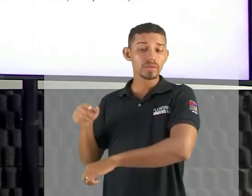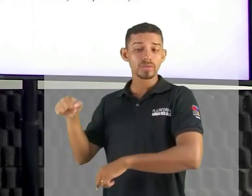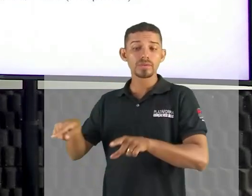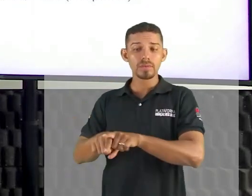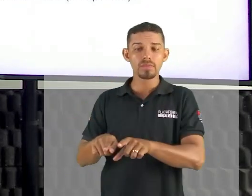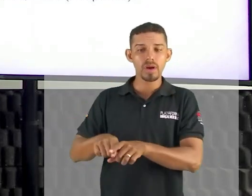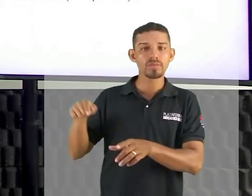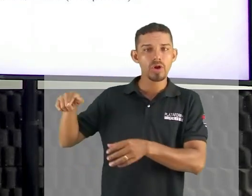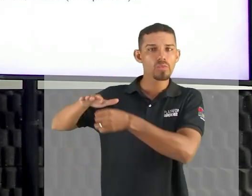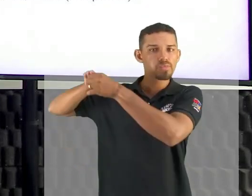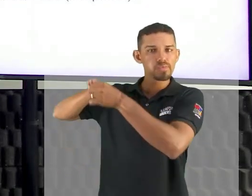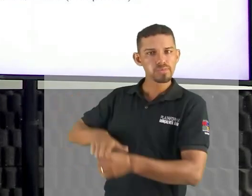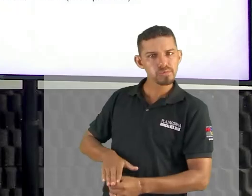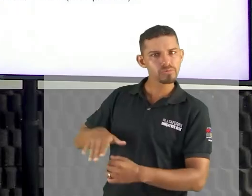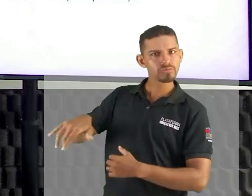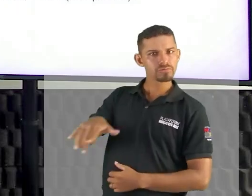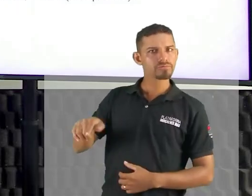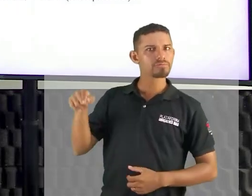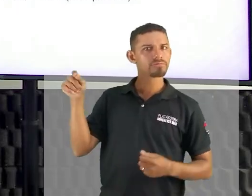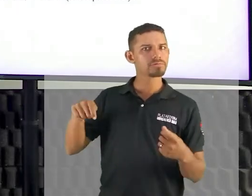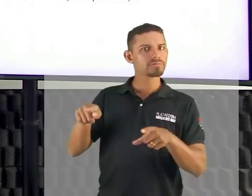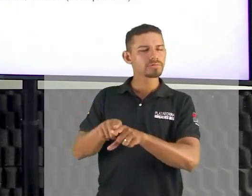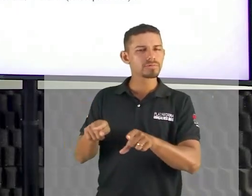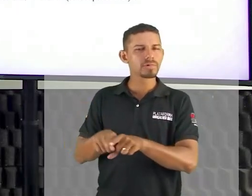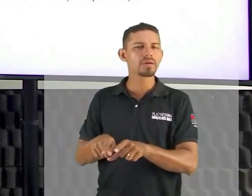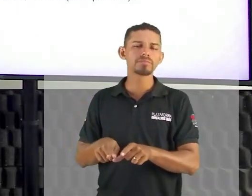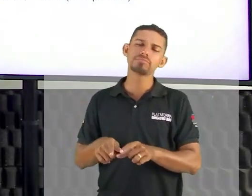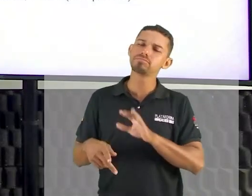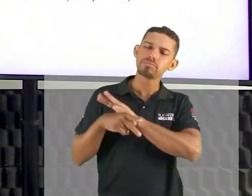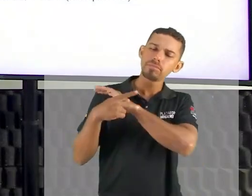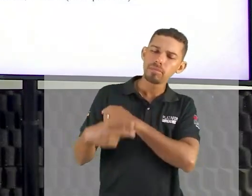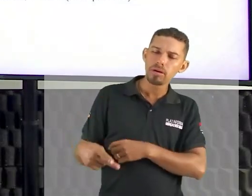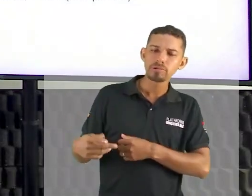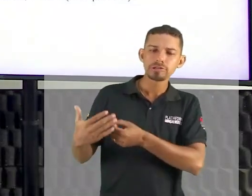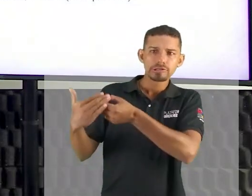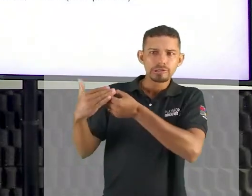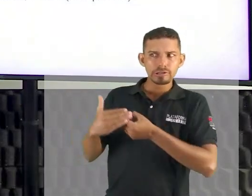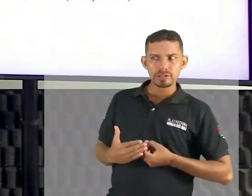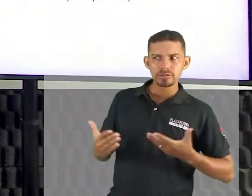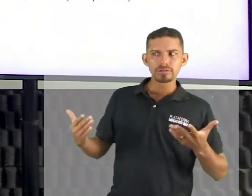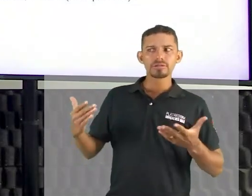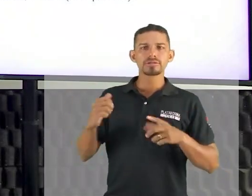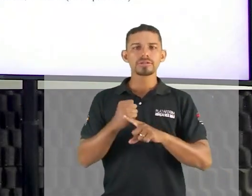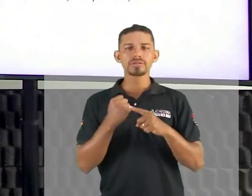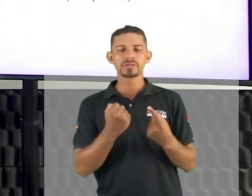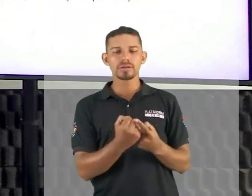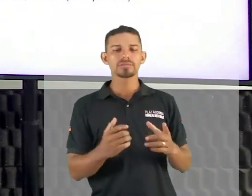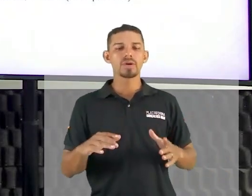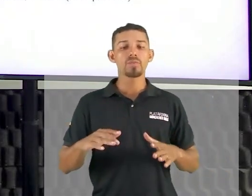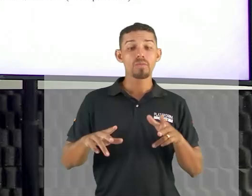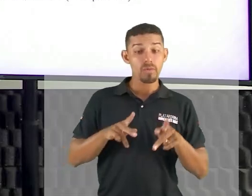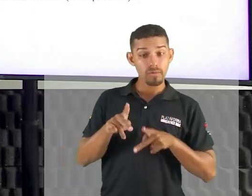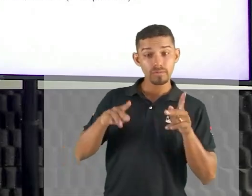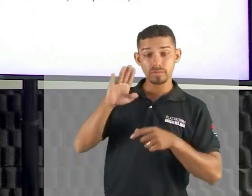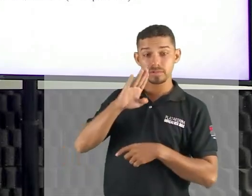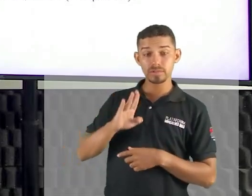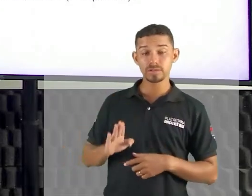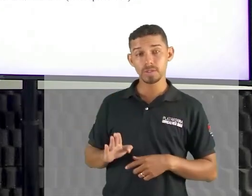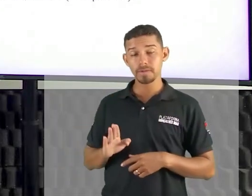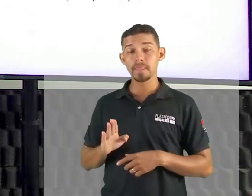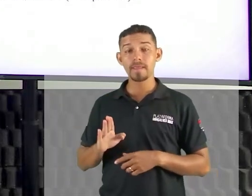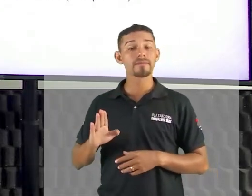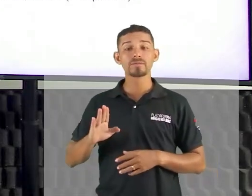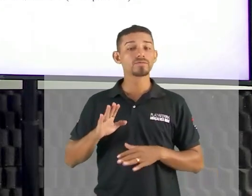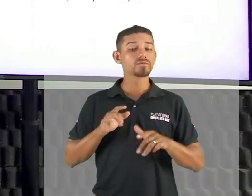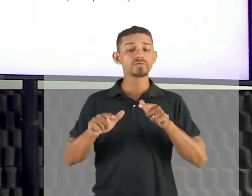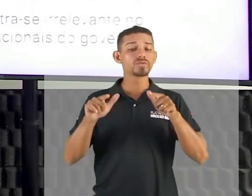própria sociedade. É um texto aqui do Darcy Ribeiro, no livro, né, sobre o povo brasileiro, a formação e o sentido do